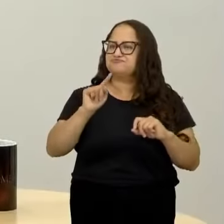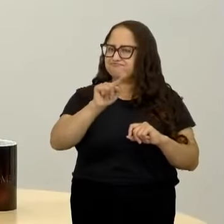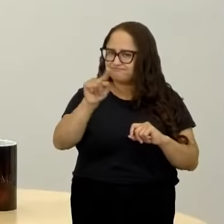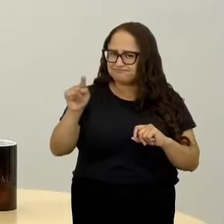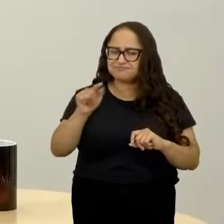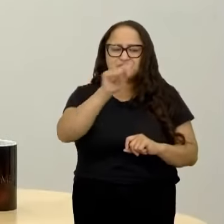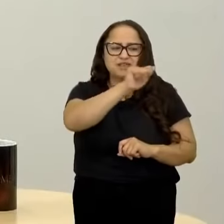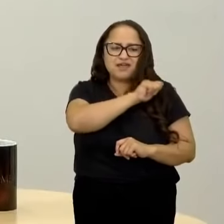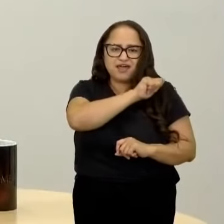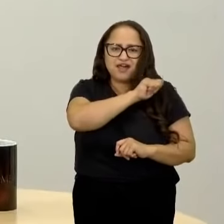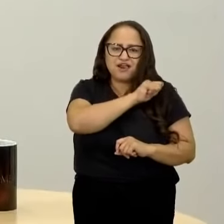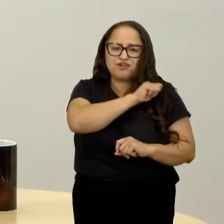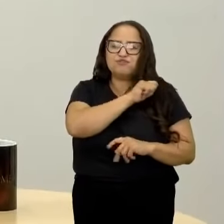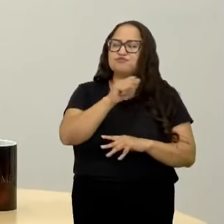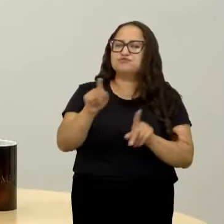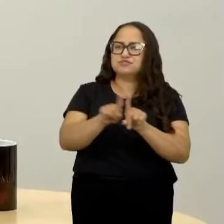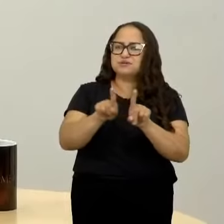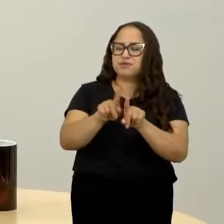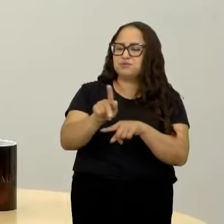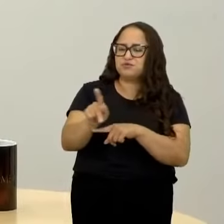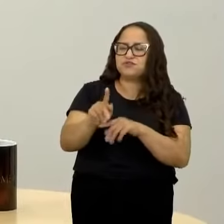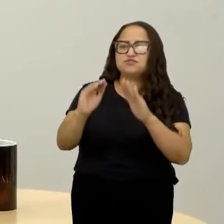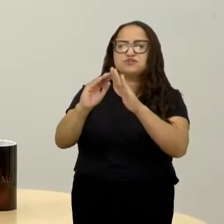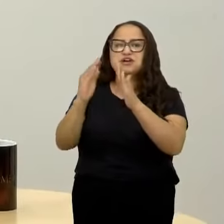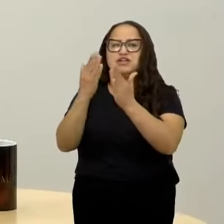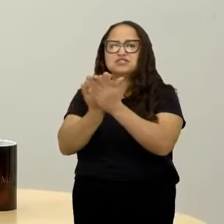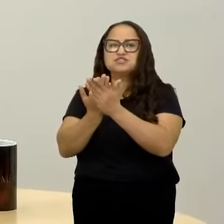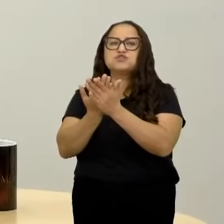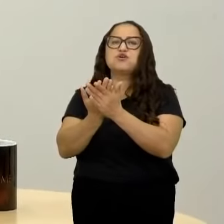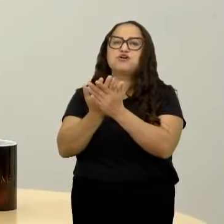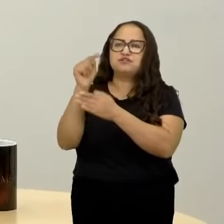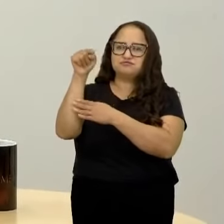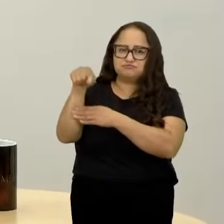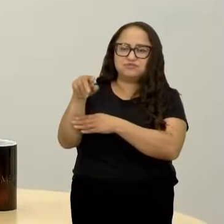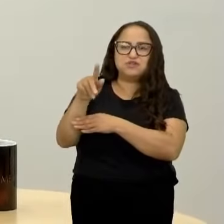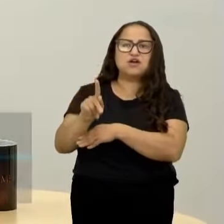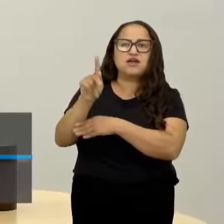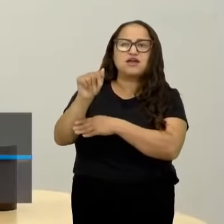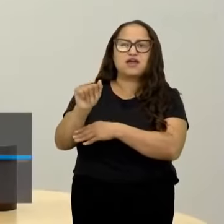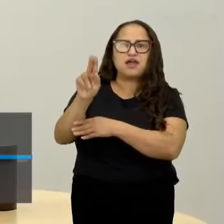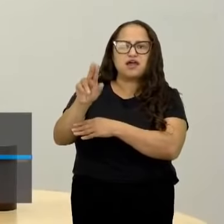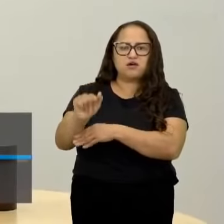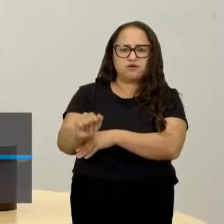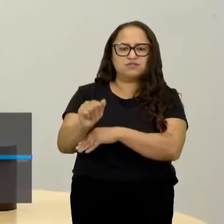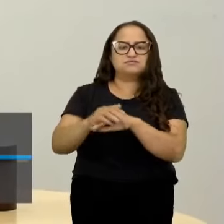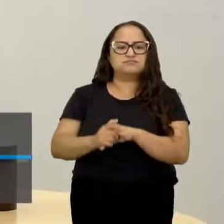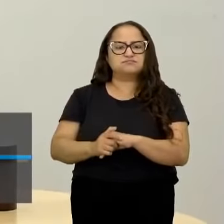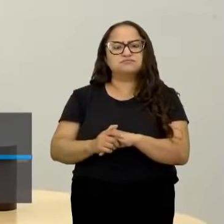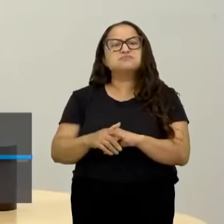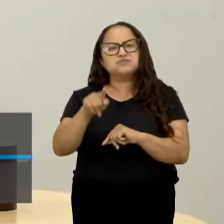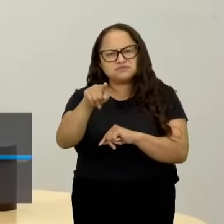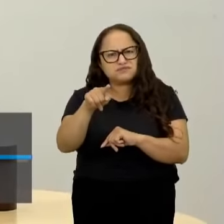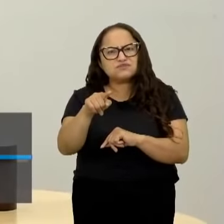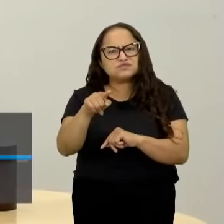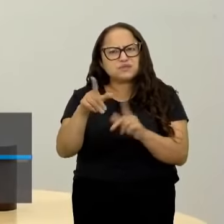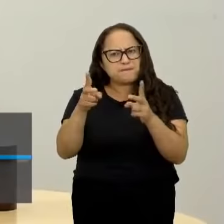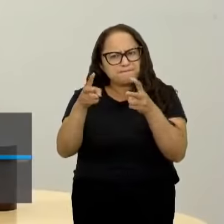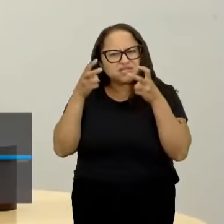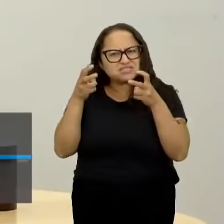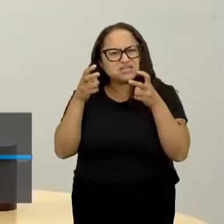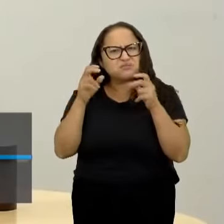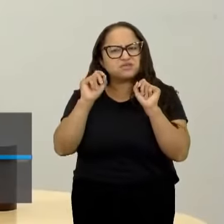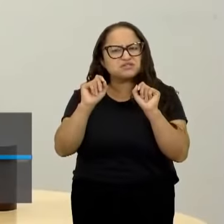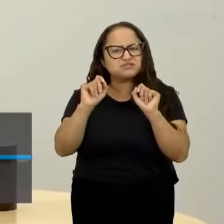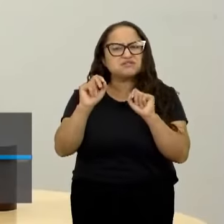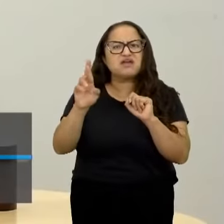orgulho para os alunos para os professores para escola de E é aonde pertence o Cauã né e é isso é percebe como quer resenha né